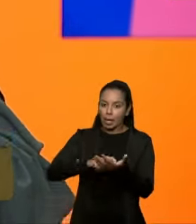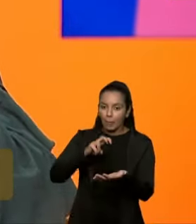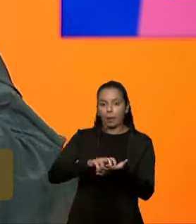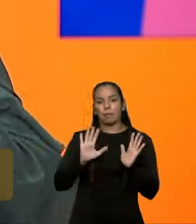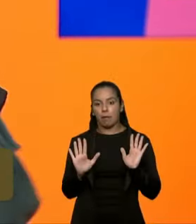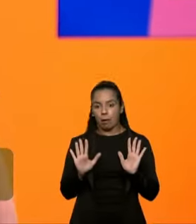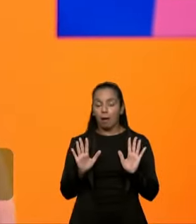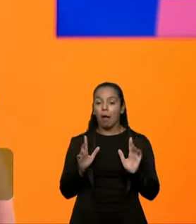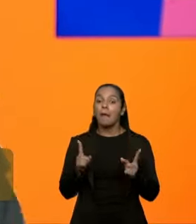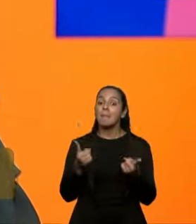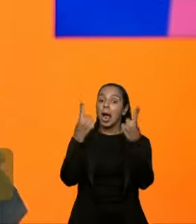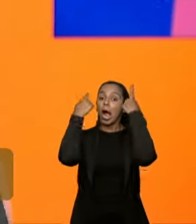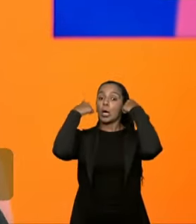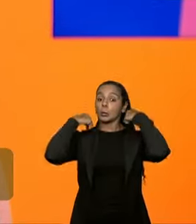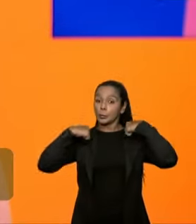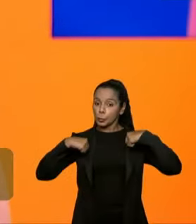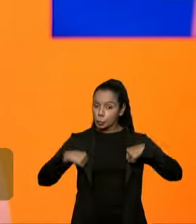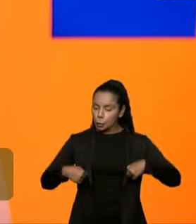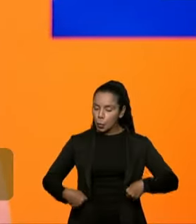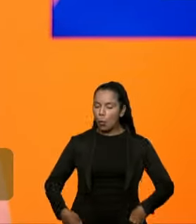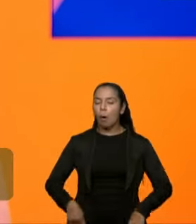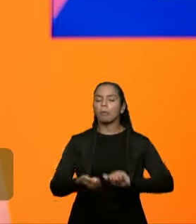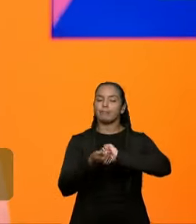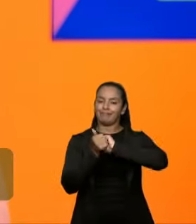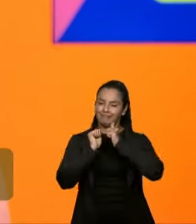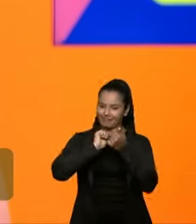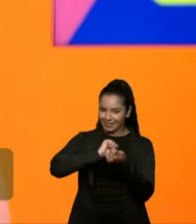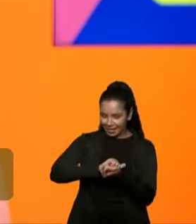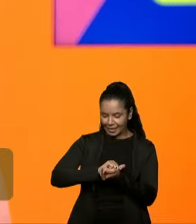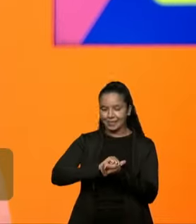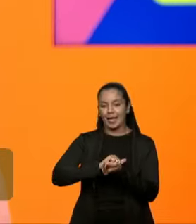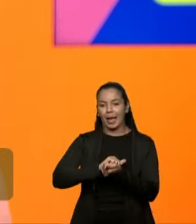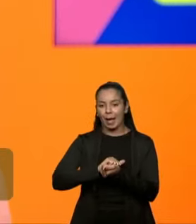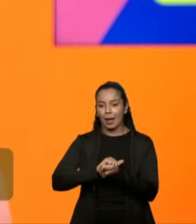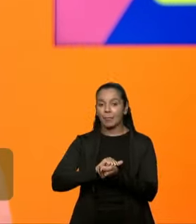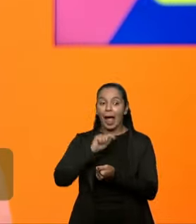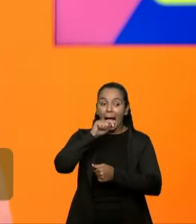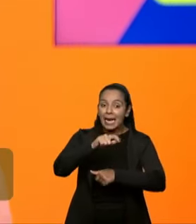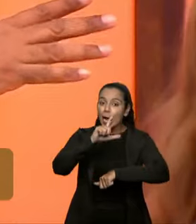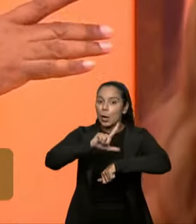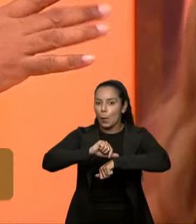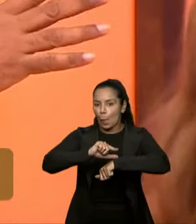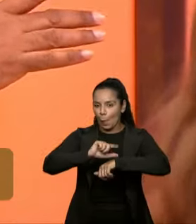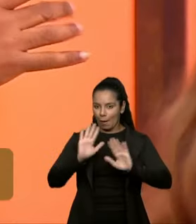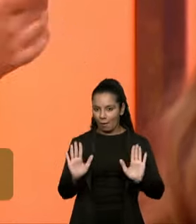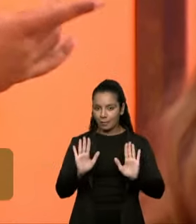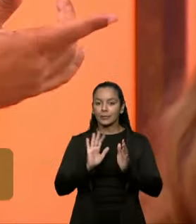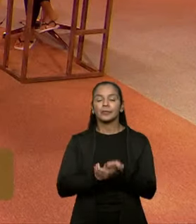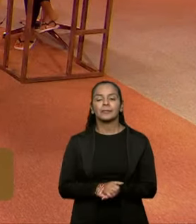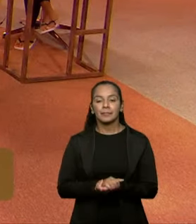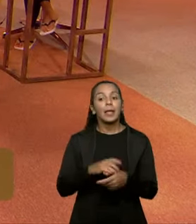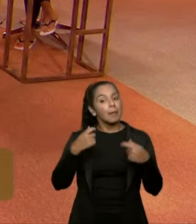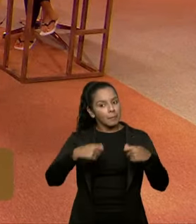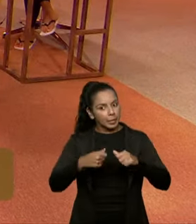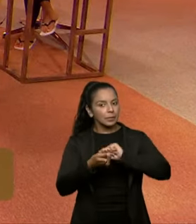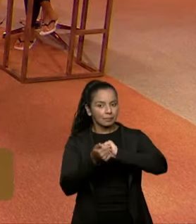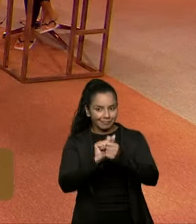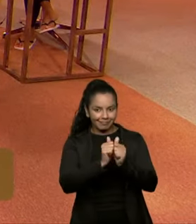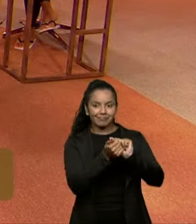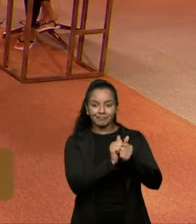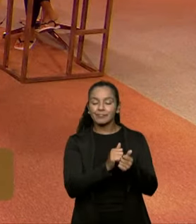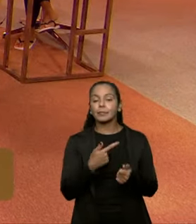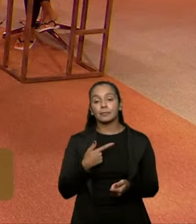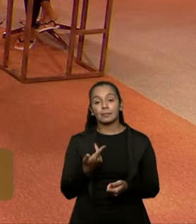dizer, para que o seu corpo se adapte àquele fuso. tem que estar sempre se readaptando. Não tem...